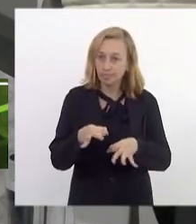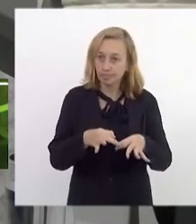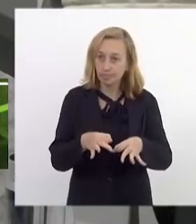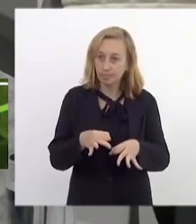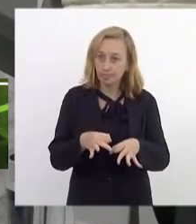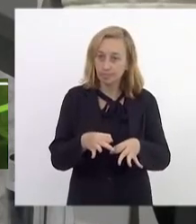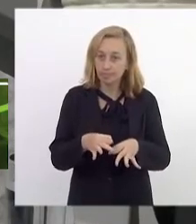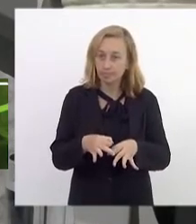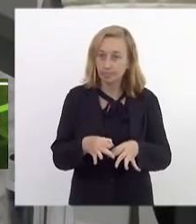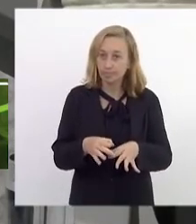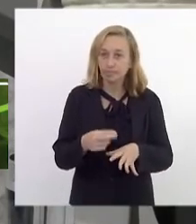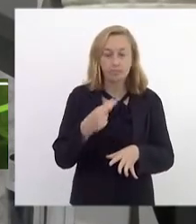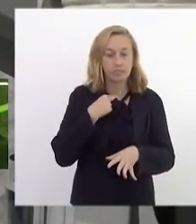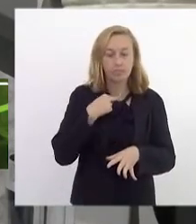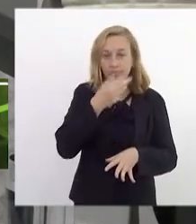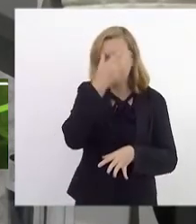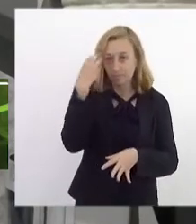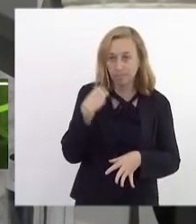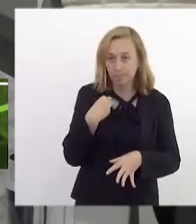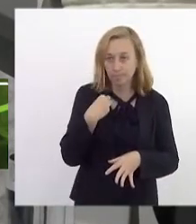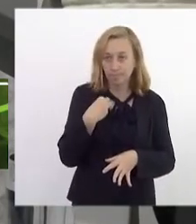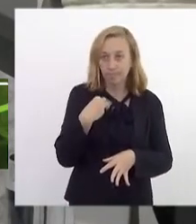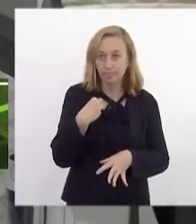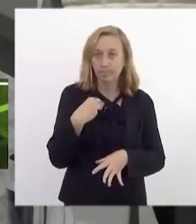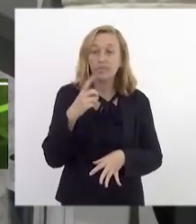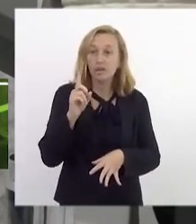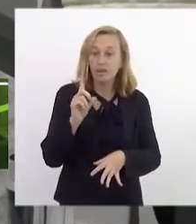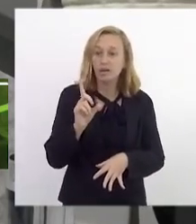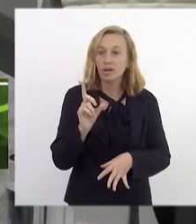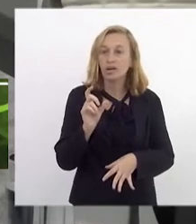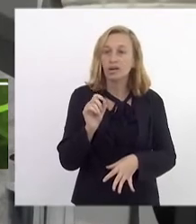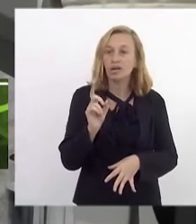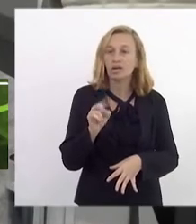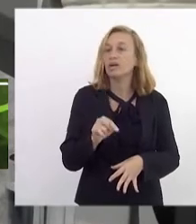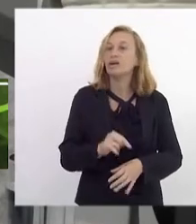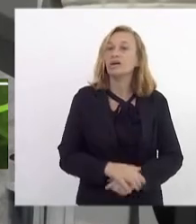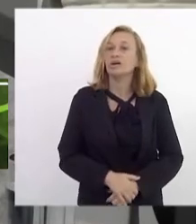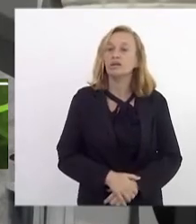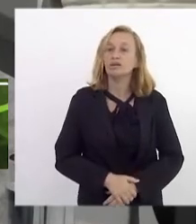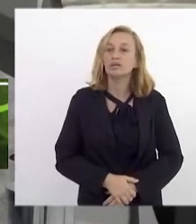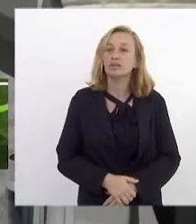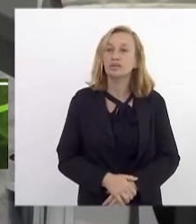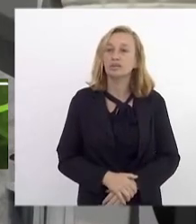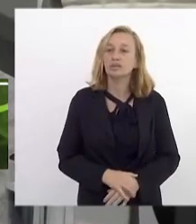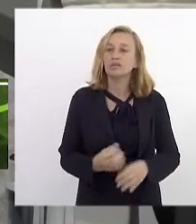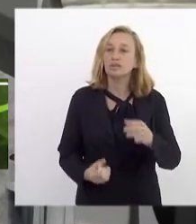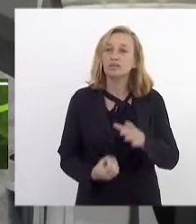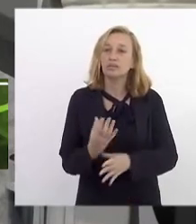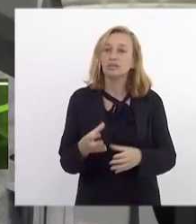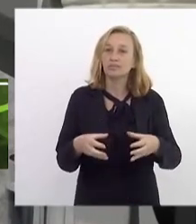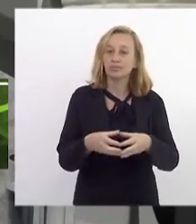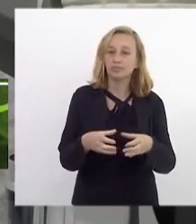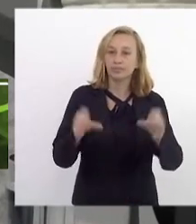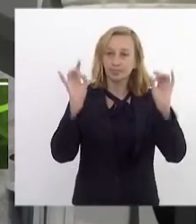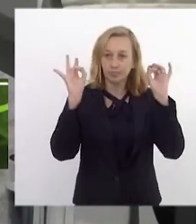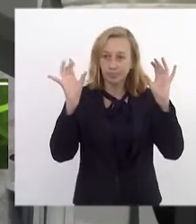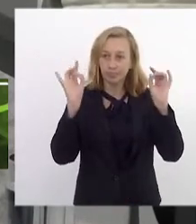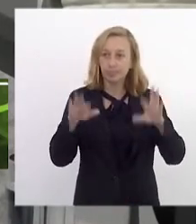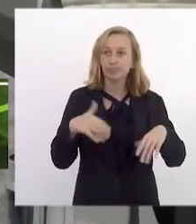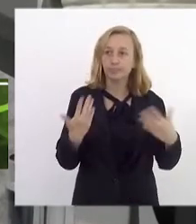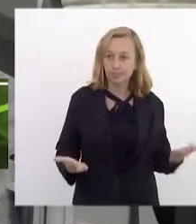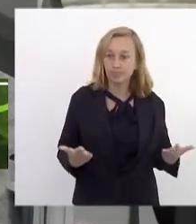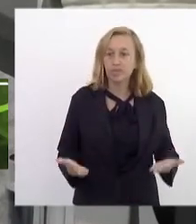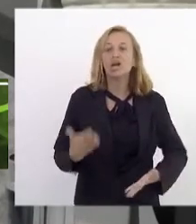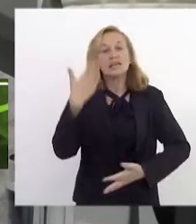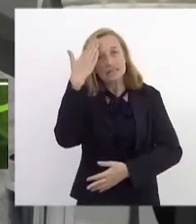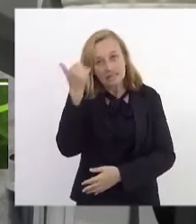não podemos esquecer, e é fruto, inclusive, dessa comissão especial. Então, sei que